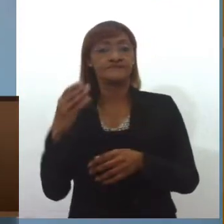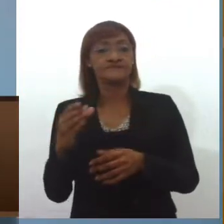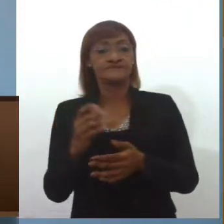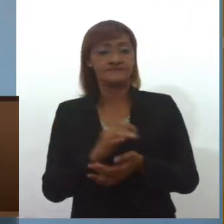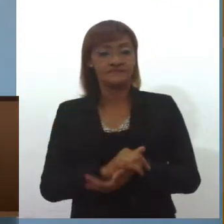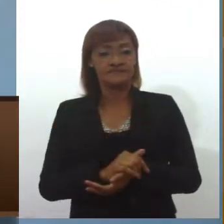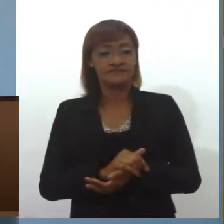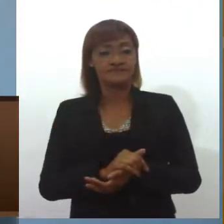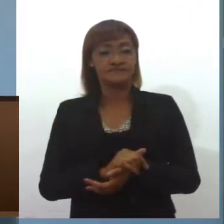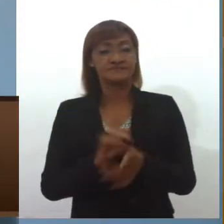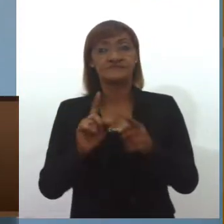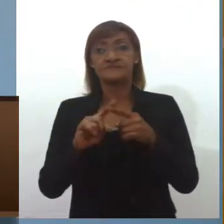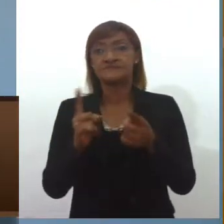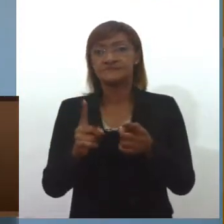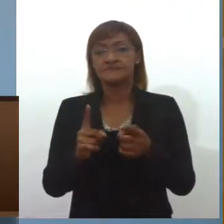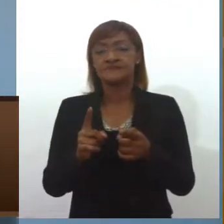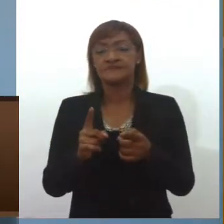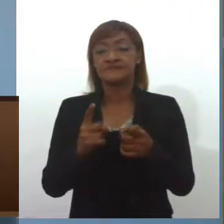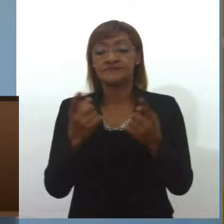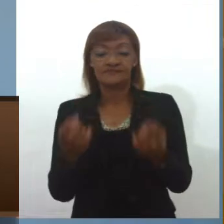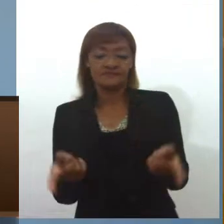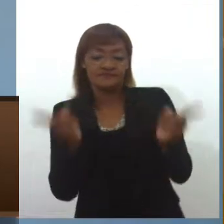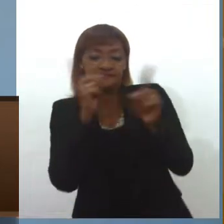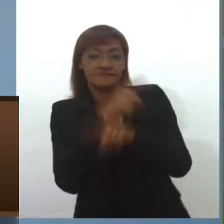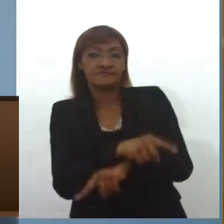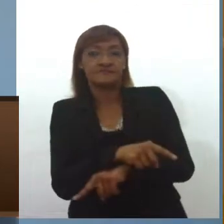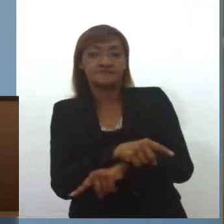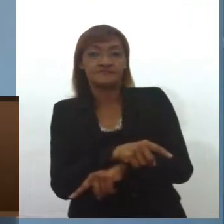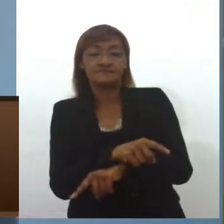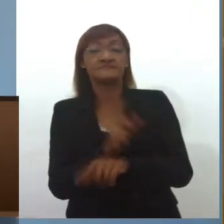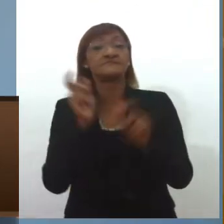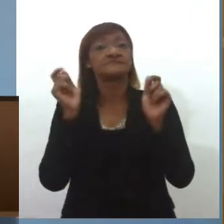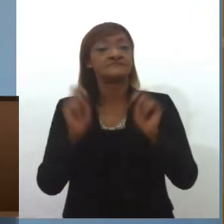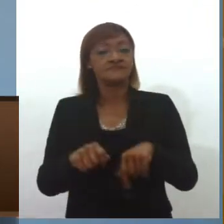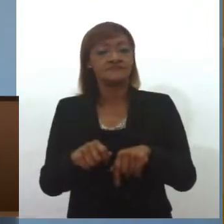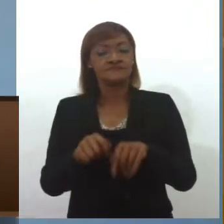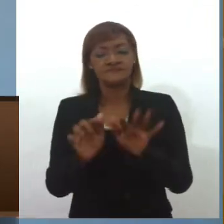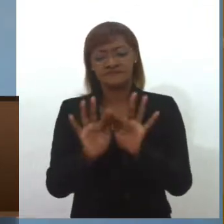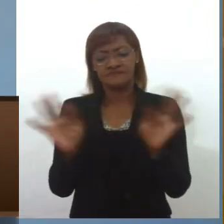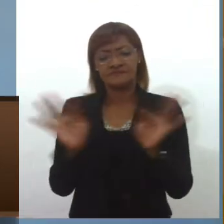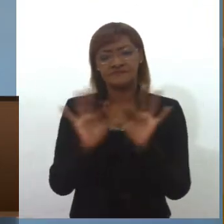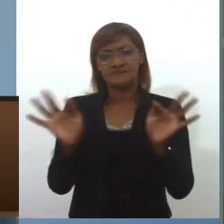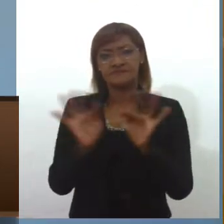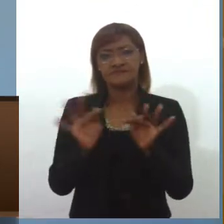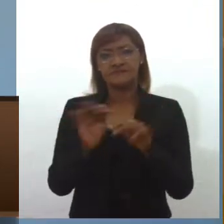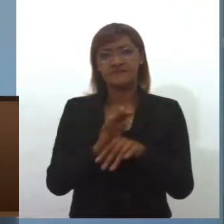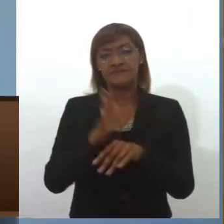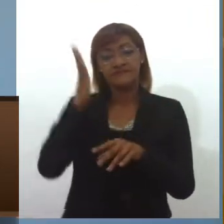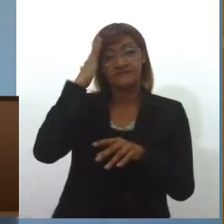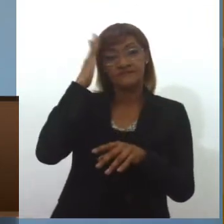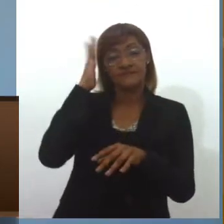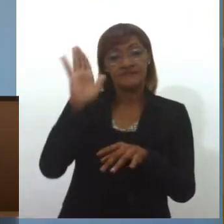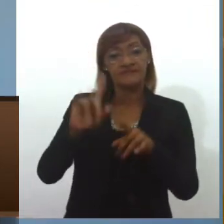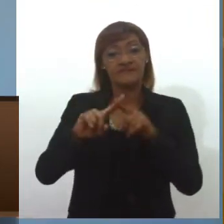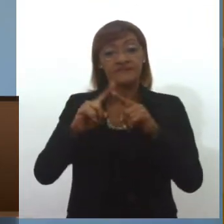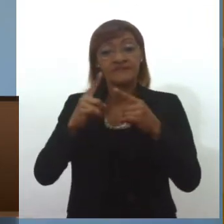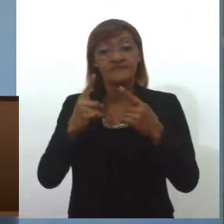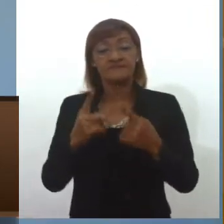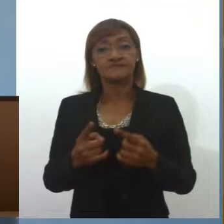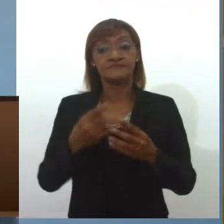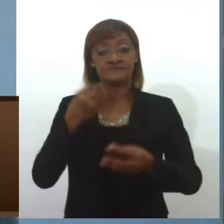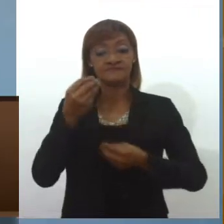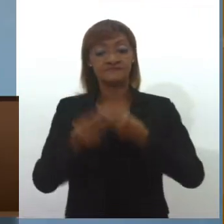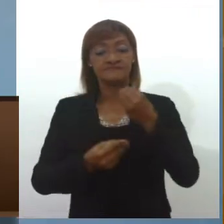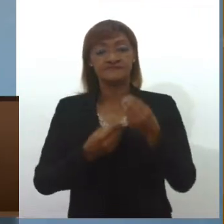não é algo simples, pelo contrário. O raciocínio pode até ser simples, de certa forma, mas a definição de uma taxa